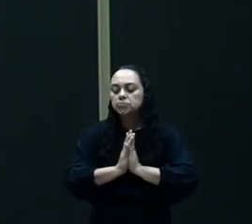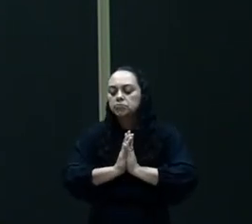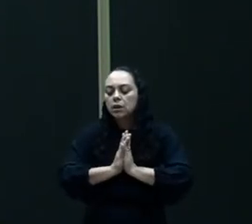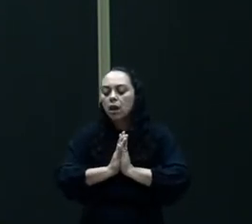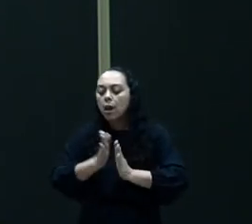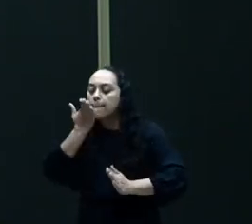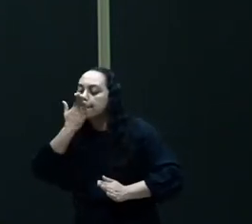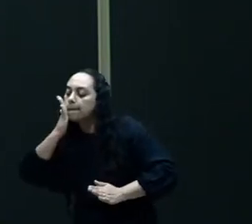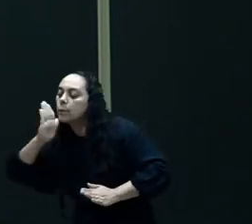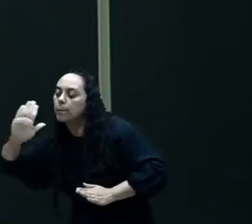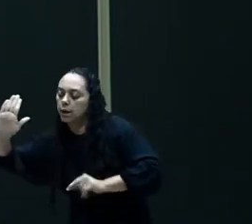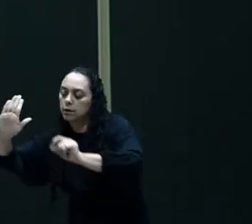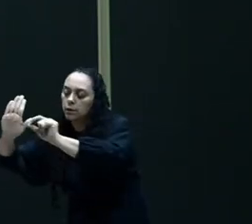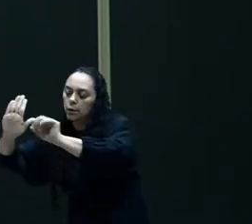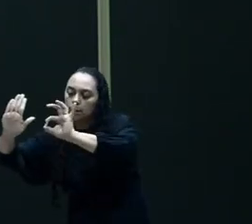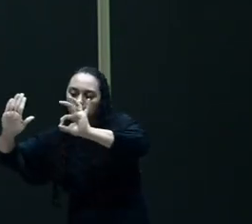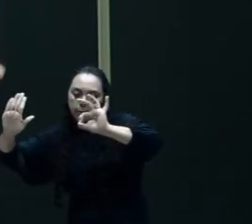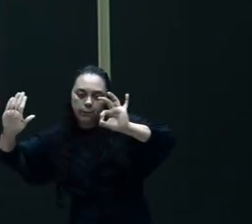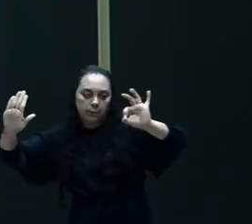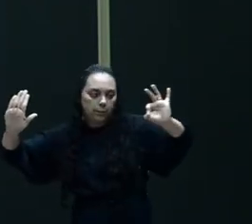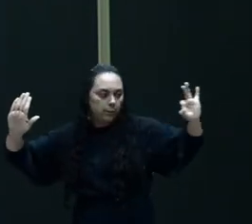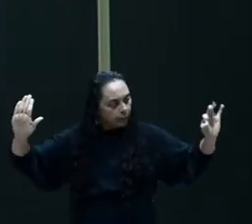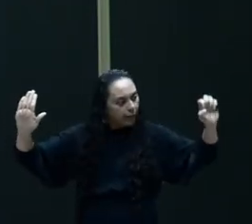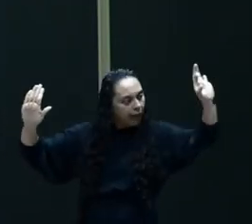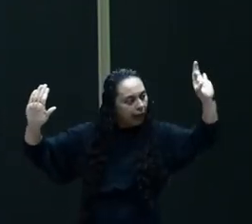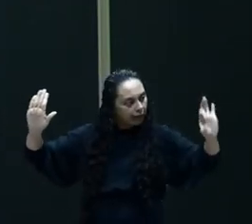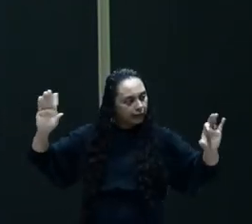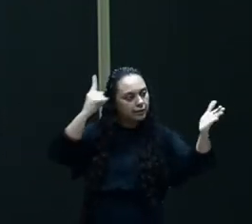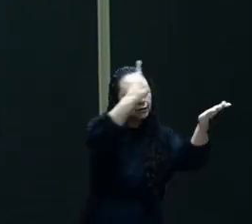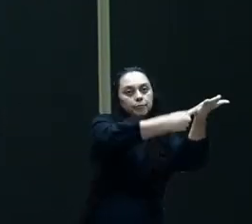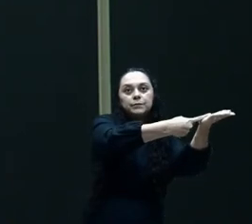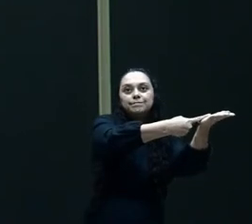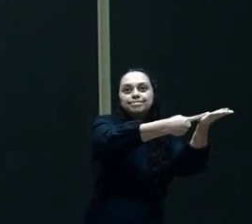acontecer Deus vai nos levar a prova a